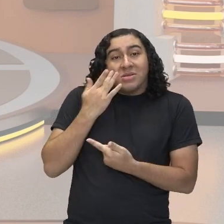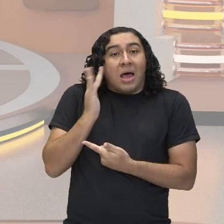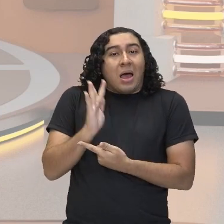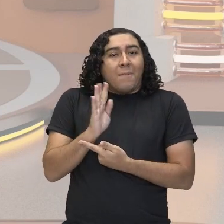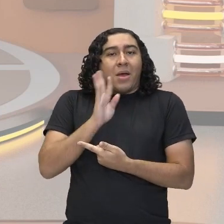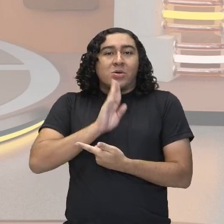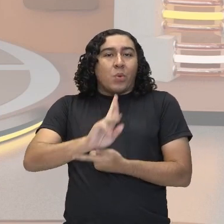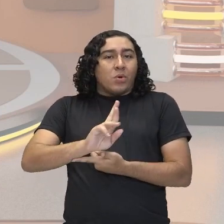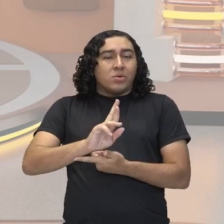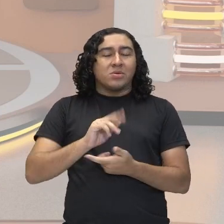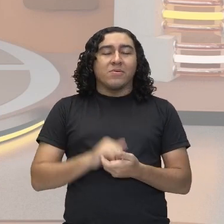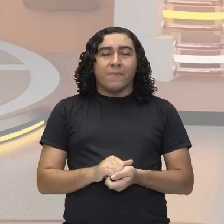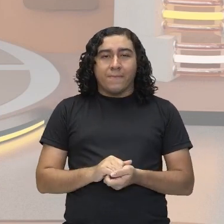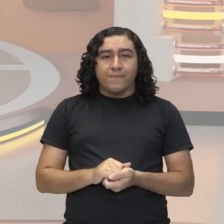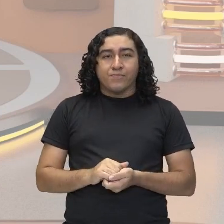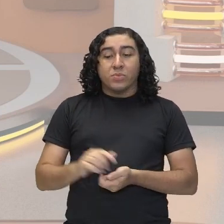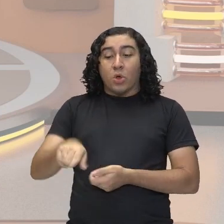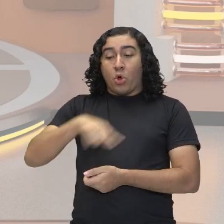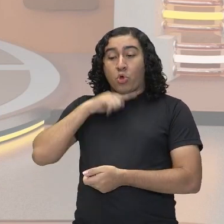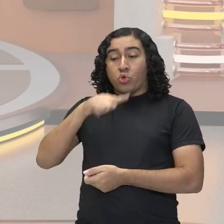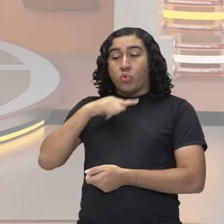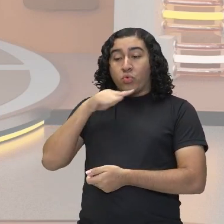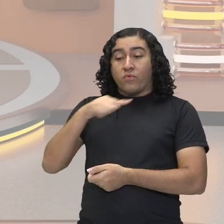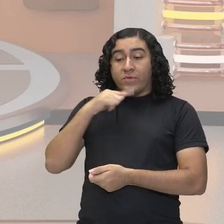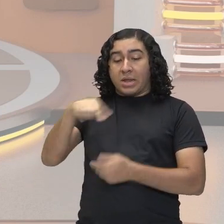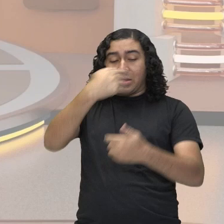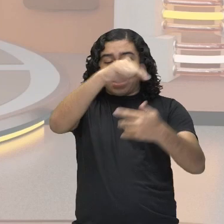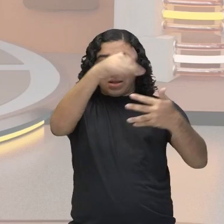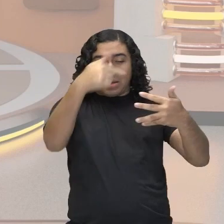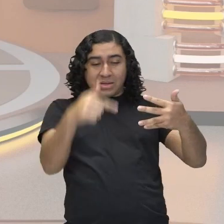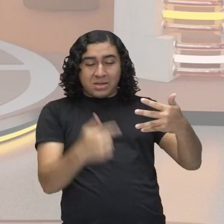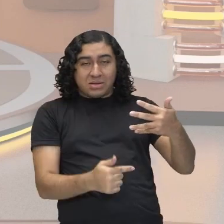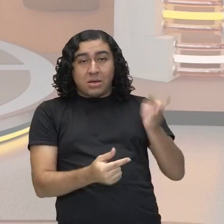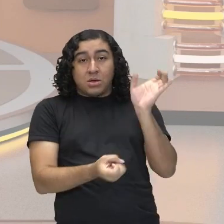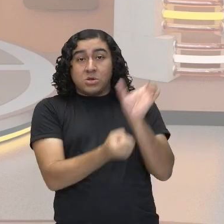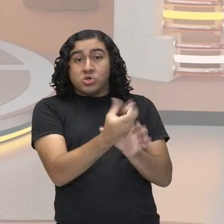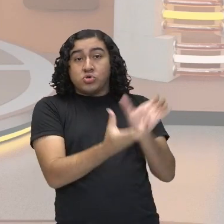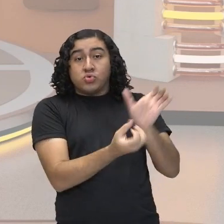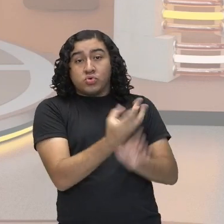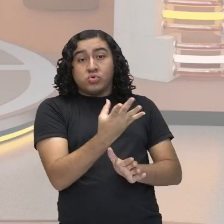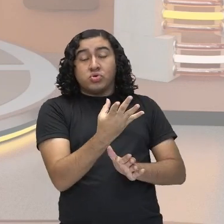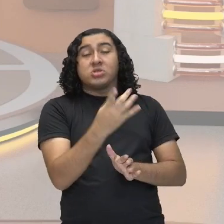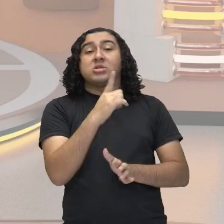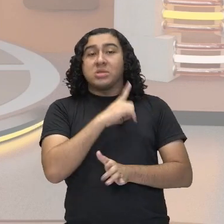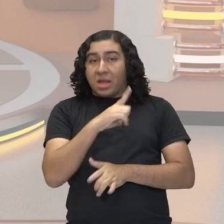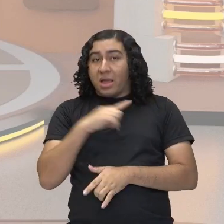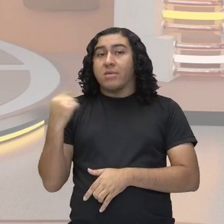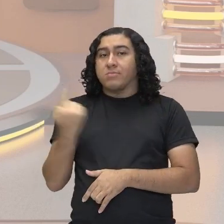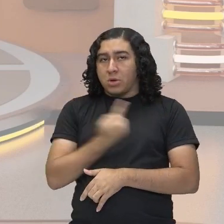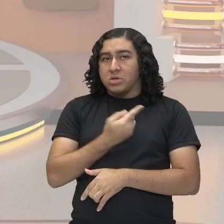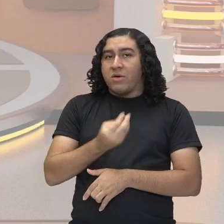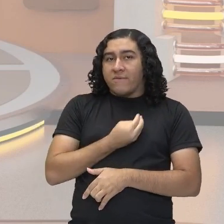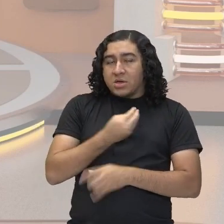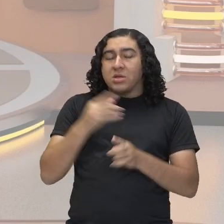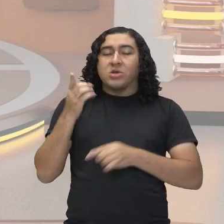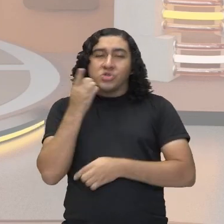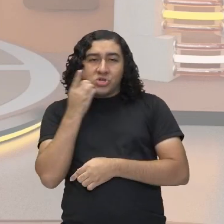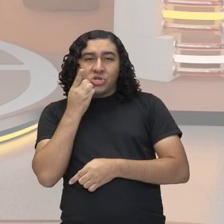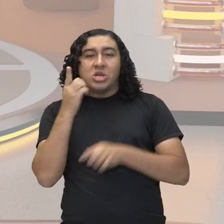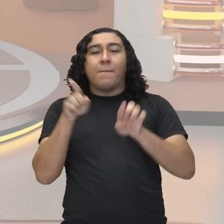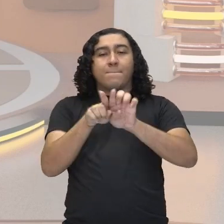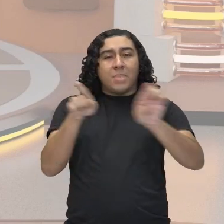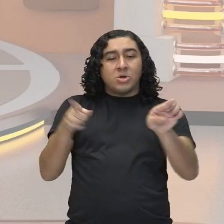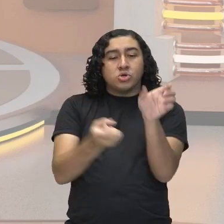que acontece? Esses questionamentos são questionamentos que vão surgindo, fazem parte da nossa vida, do nosso dia a dia, mas eles